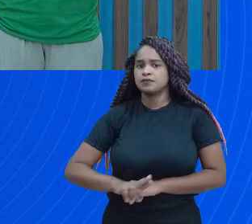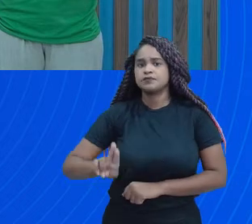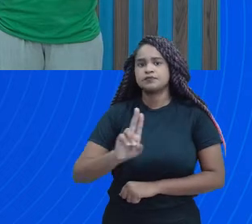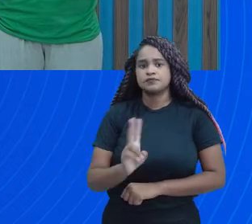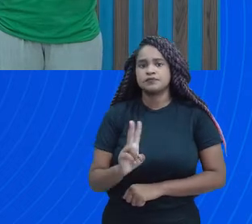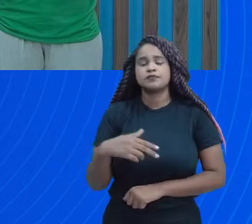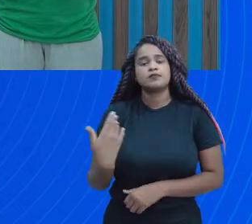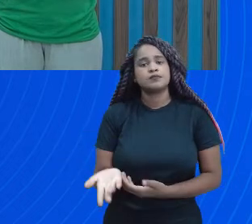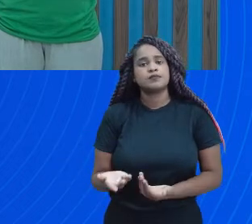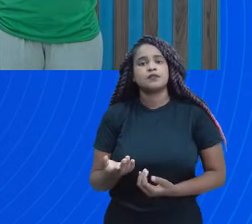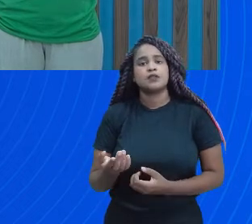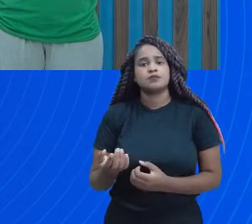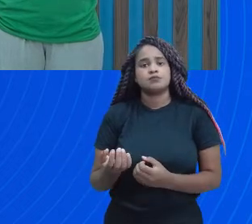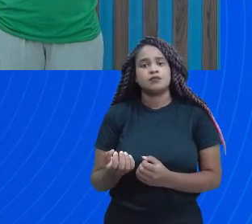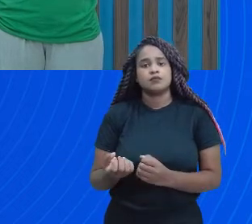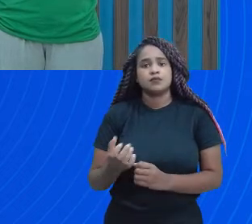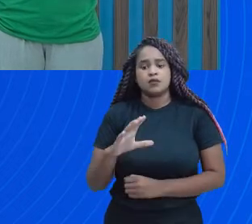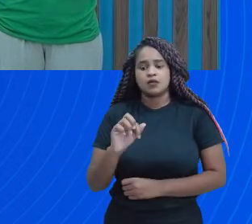queima dessas